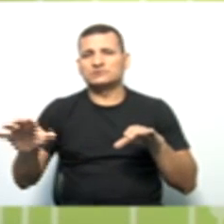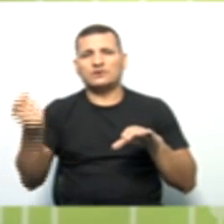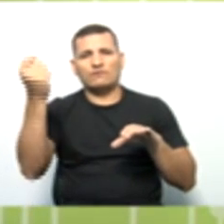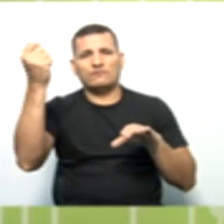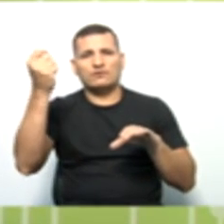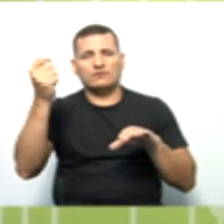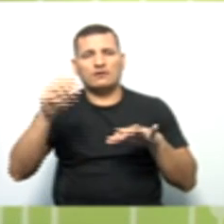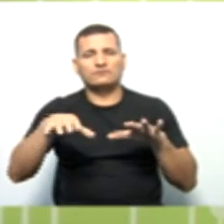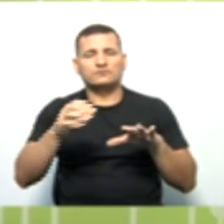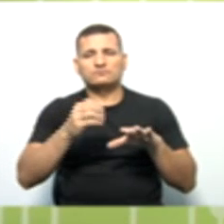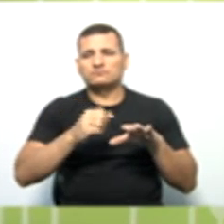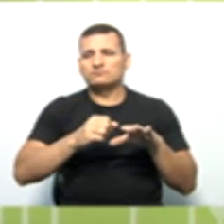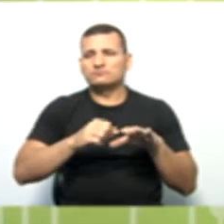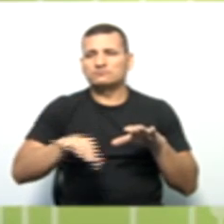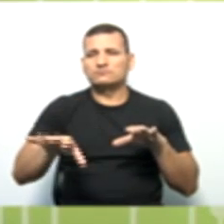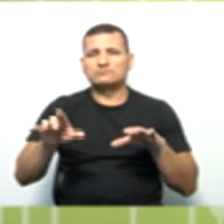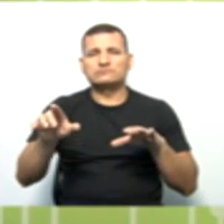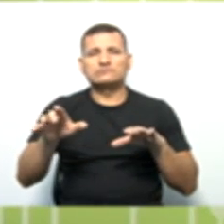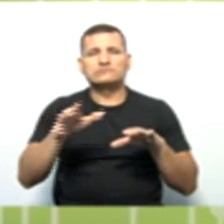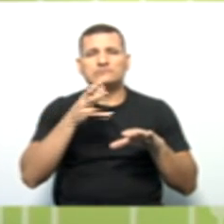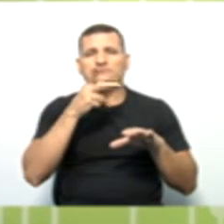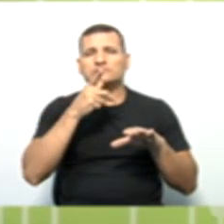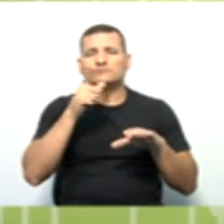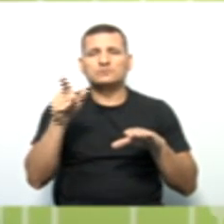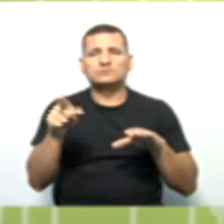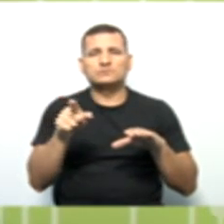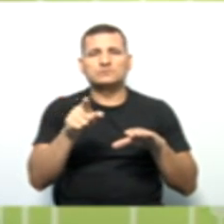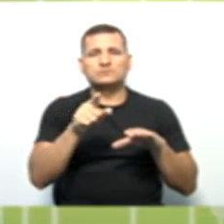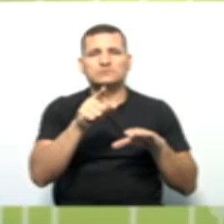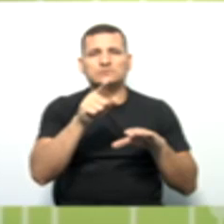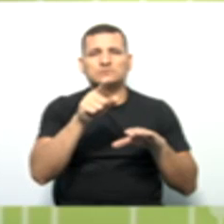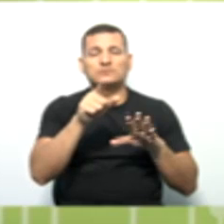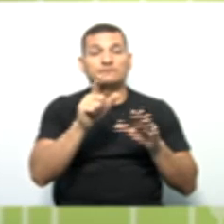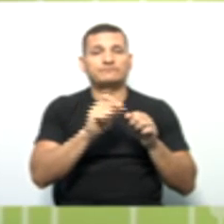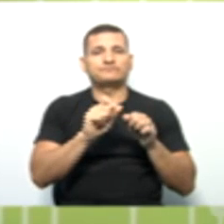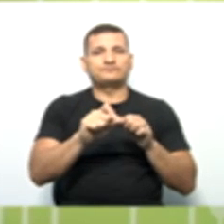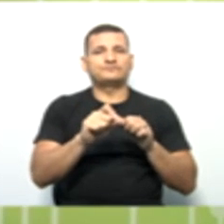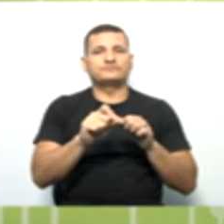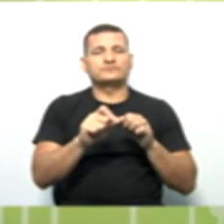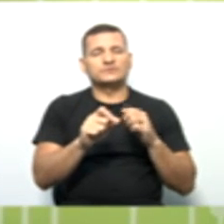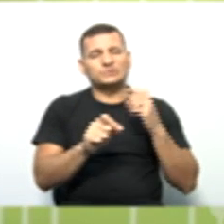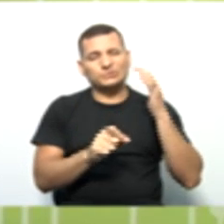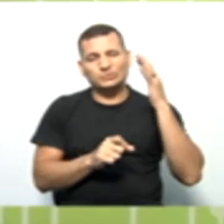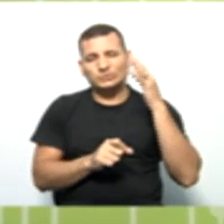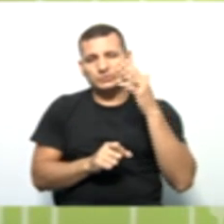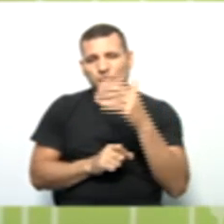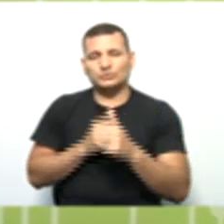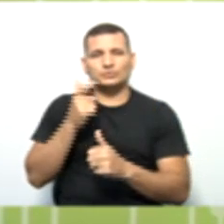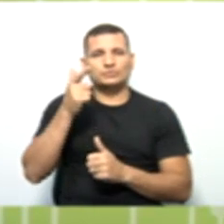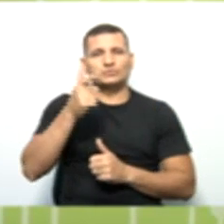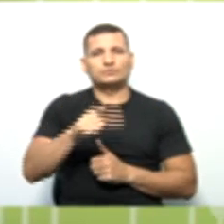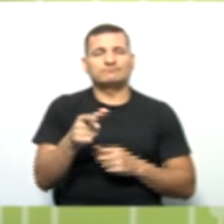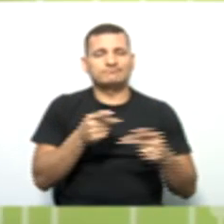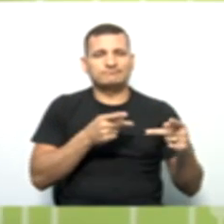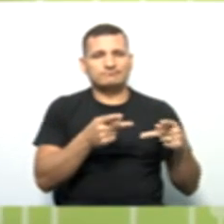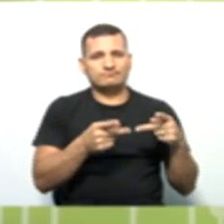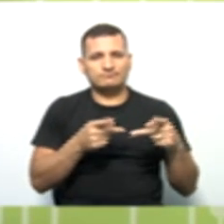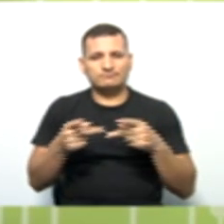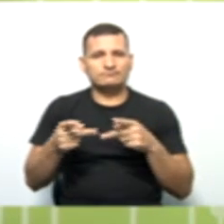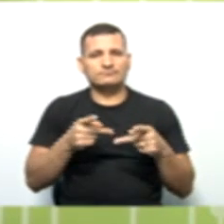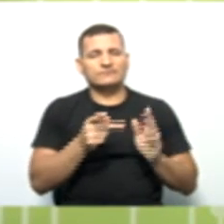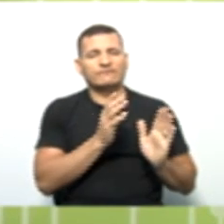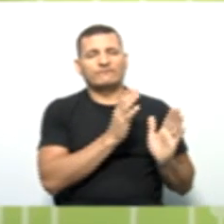travar, às vezes não vai suportar e eu vou ter que fazer o quê? Vou ter que reprojetar aquele meu sistema, fazer todas essas